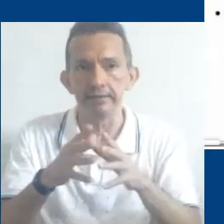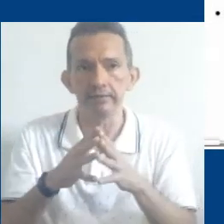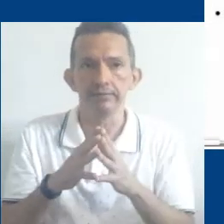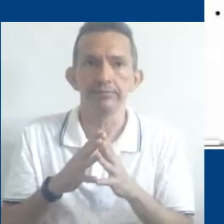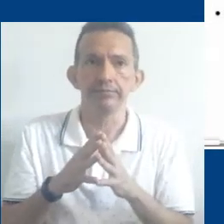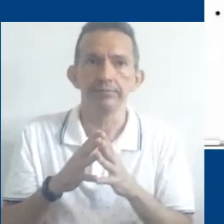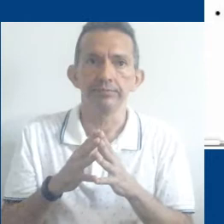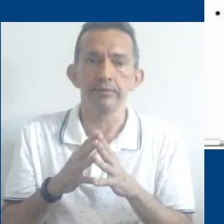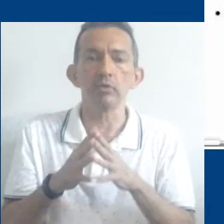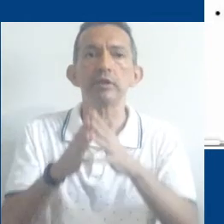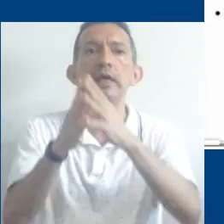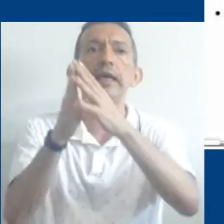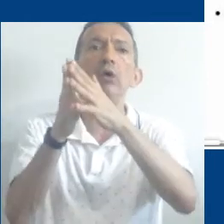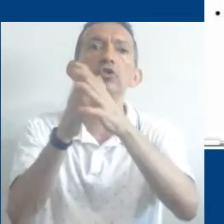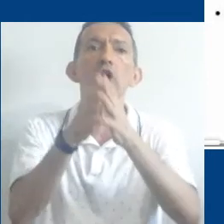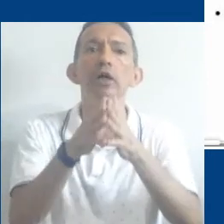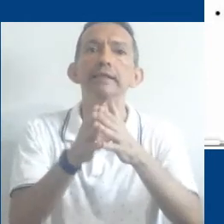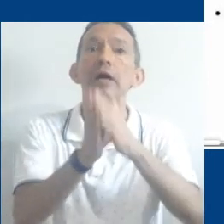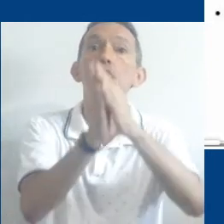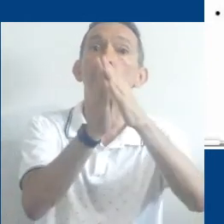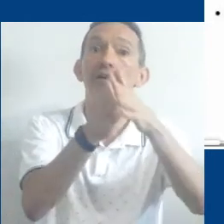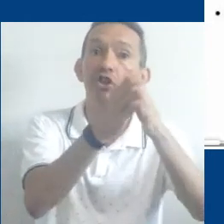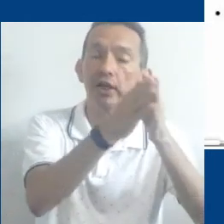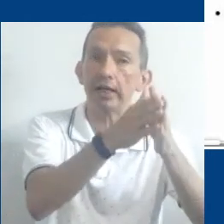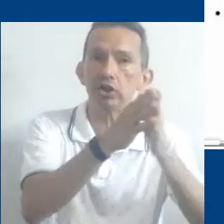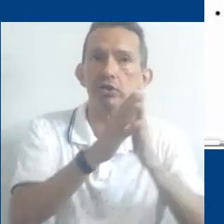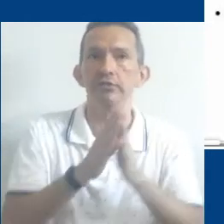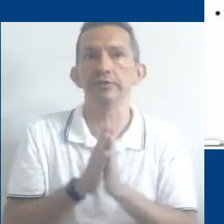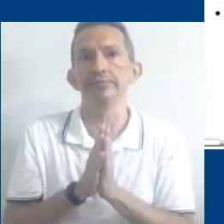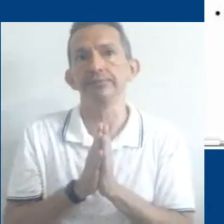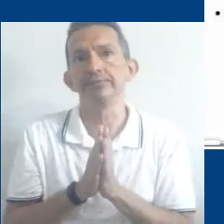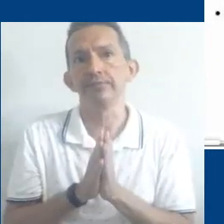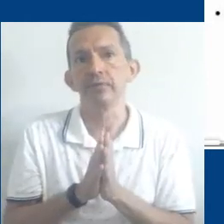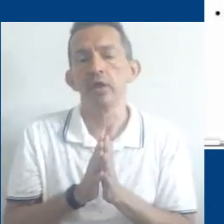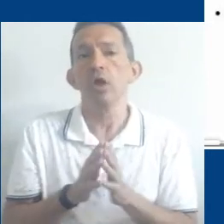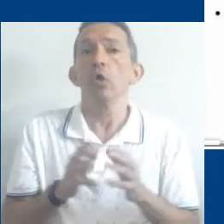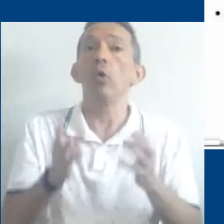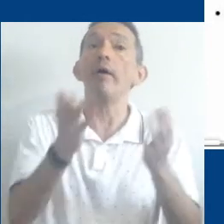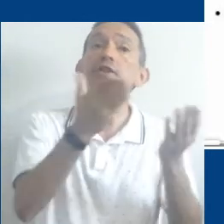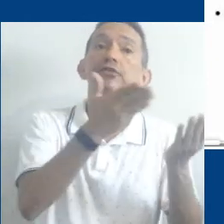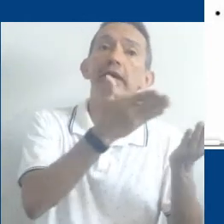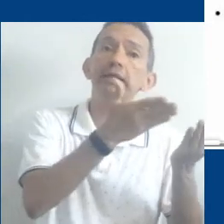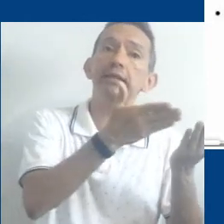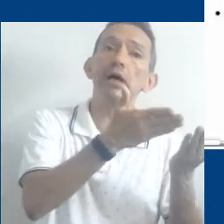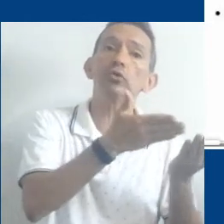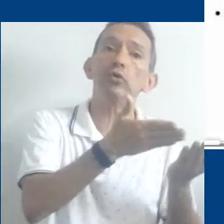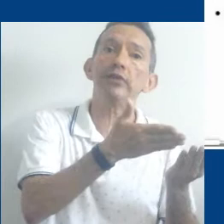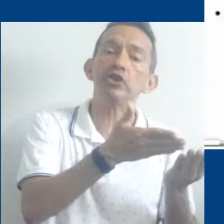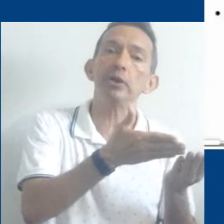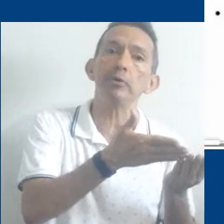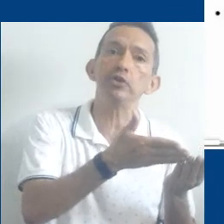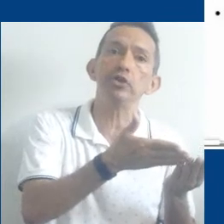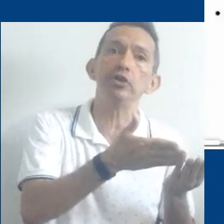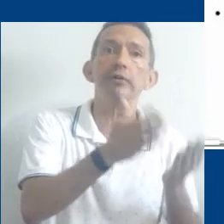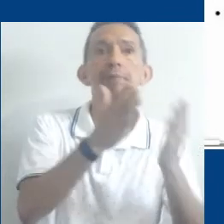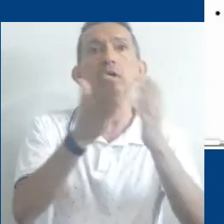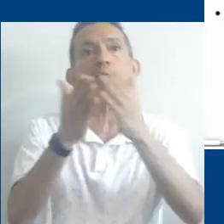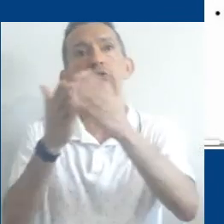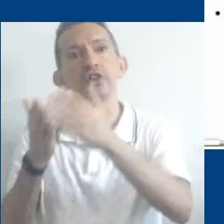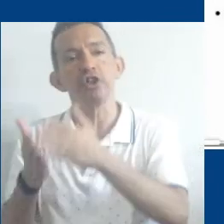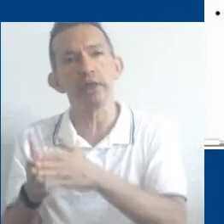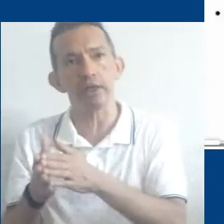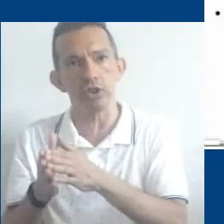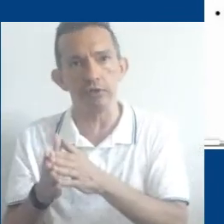autólise. Então não sabe o que é autólise? É autofagia negativa. Qual a diferença da autofagia positiva